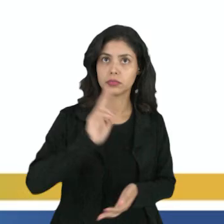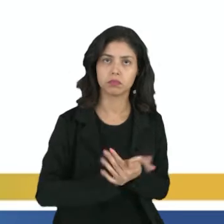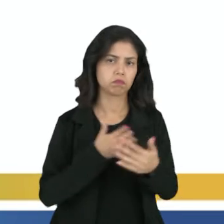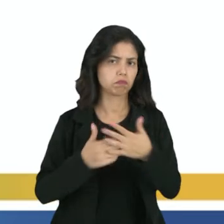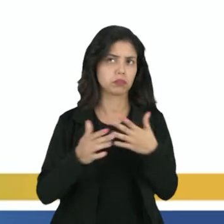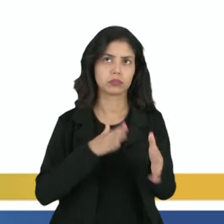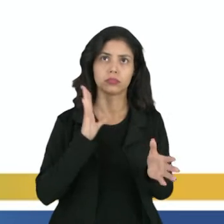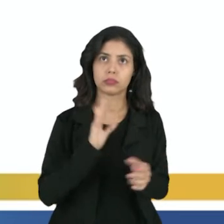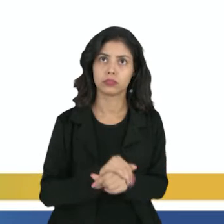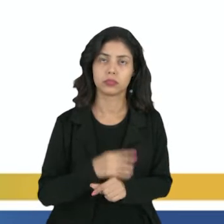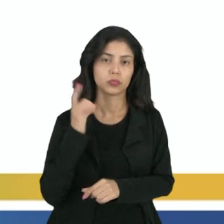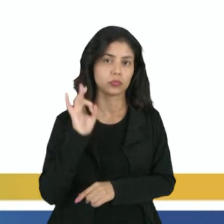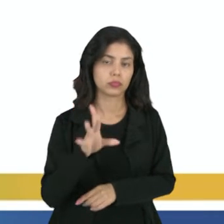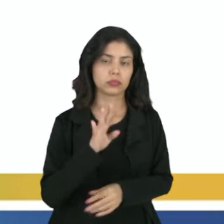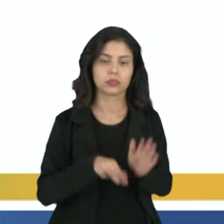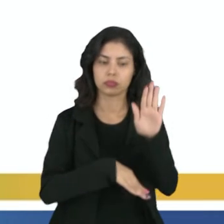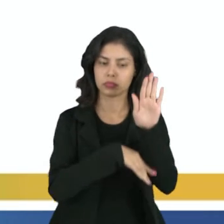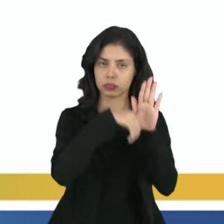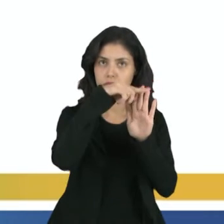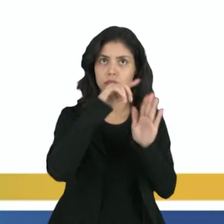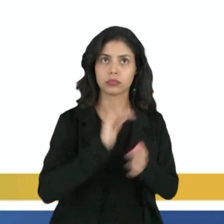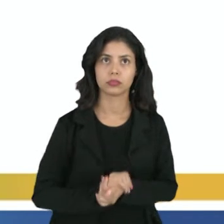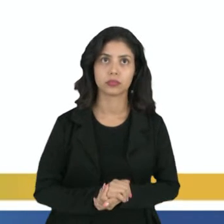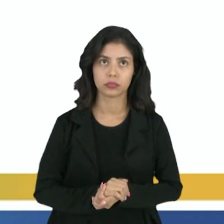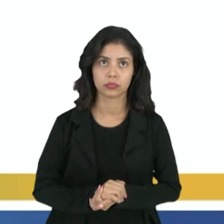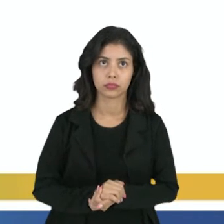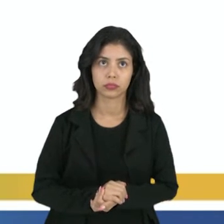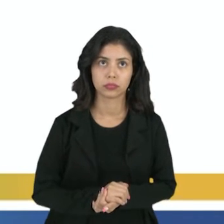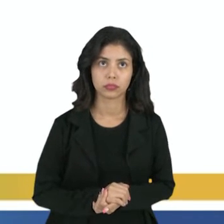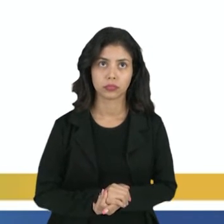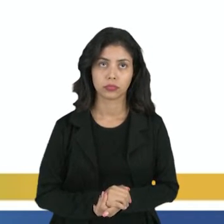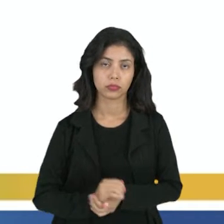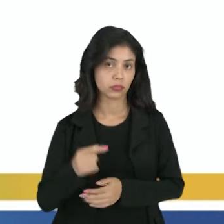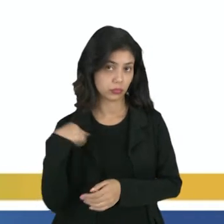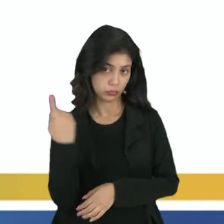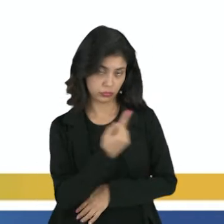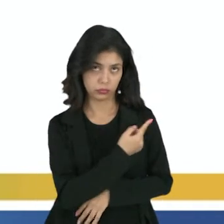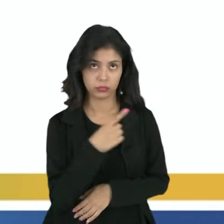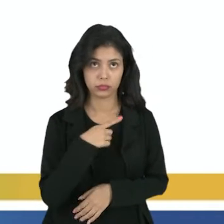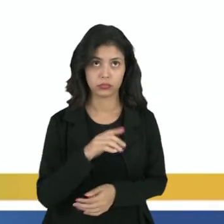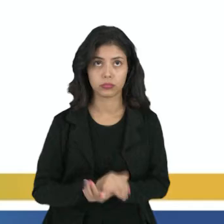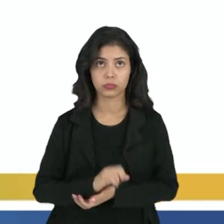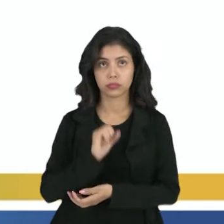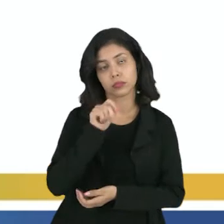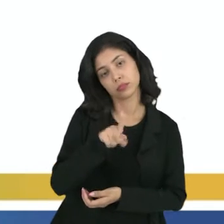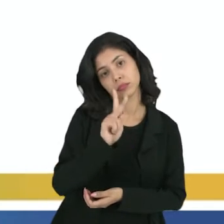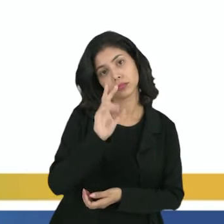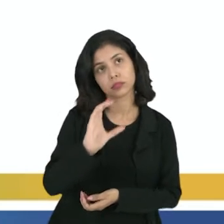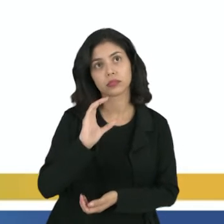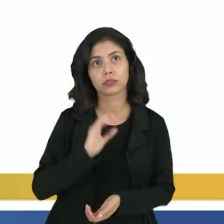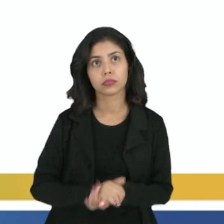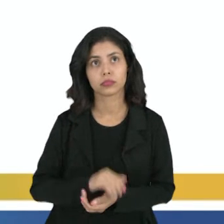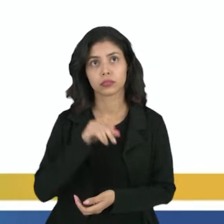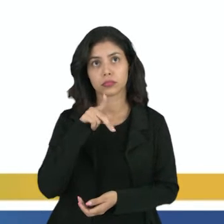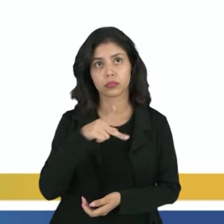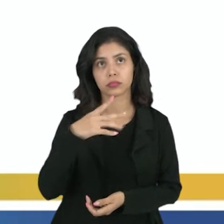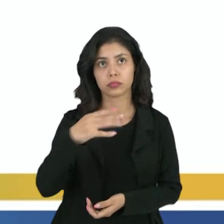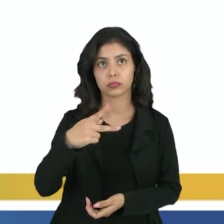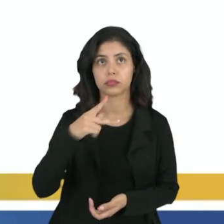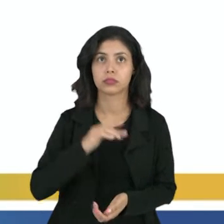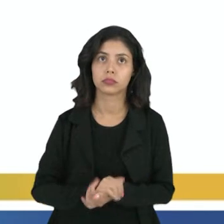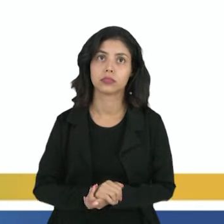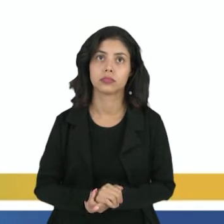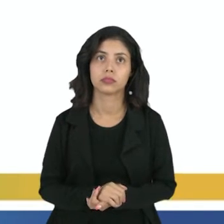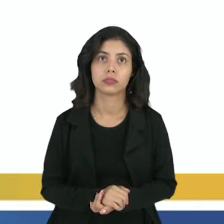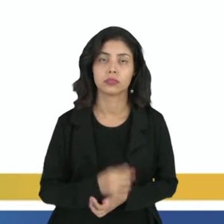valor depende somente da temperatura. Então, nós temos aqui, se o Kc ou o Kp for